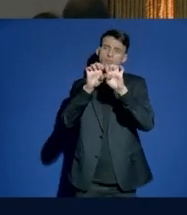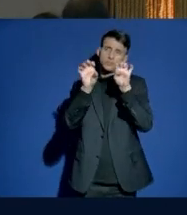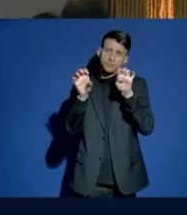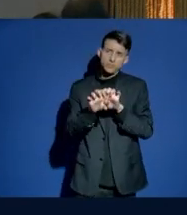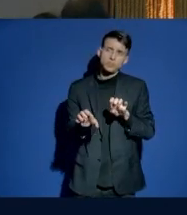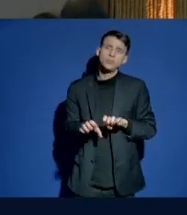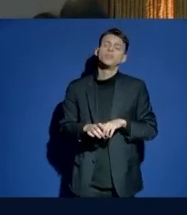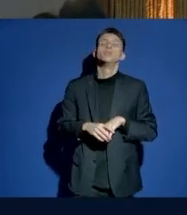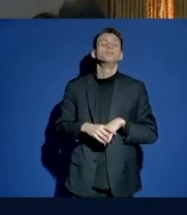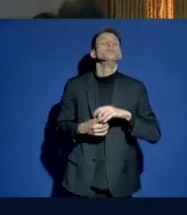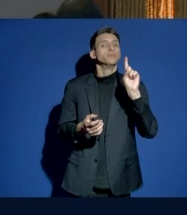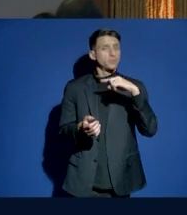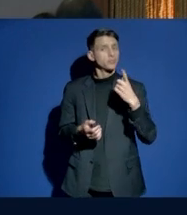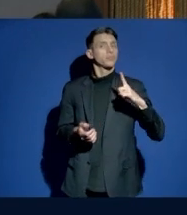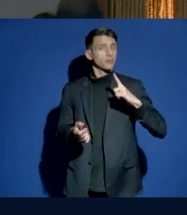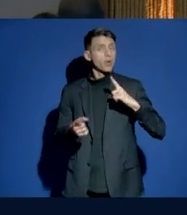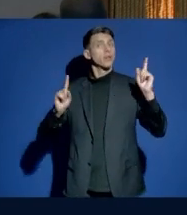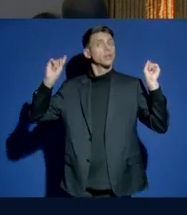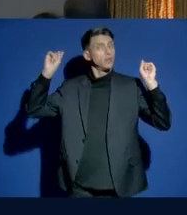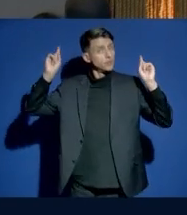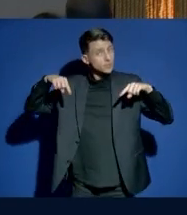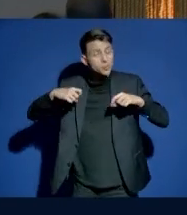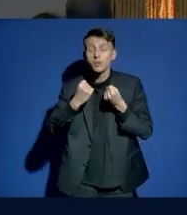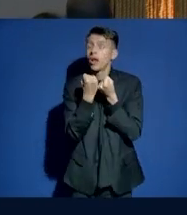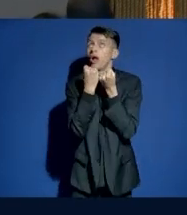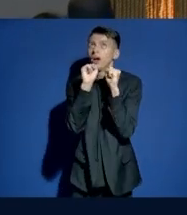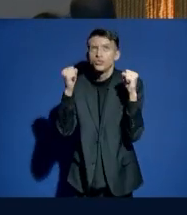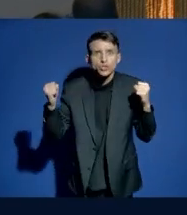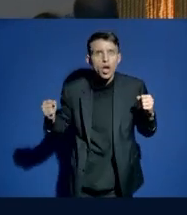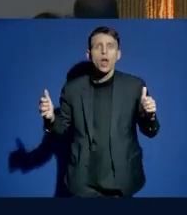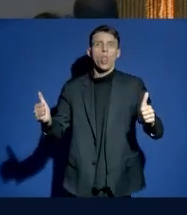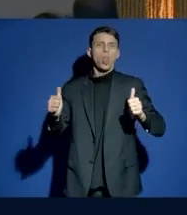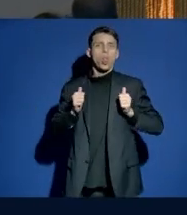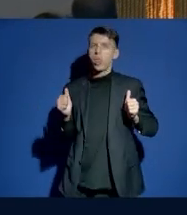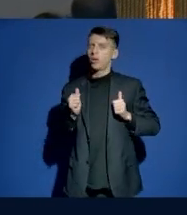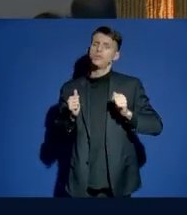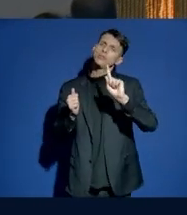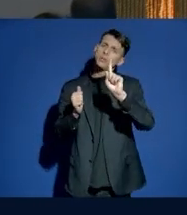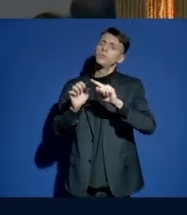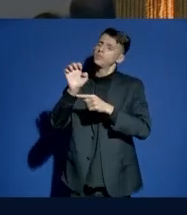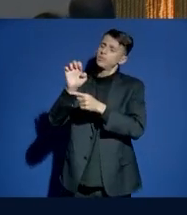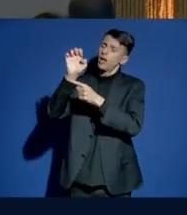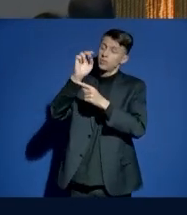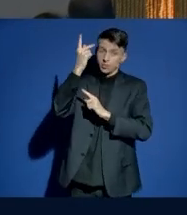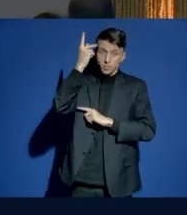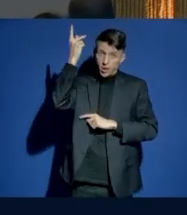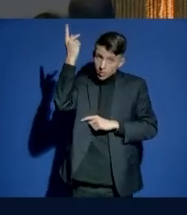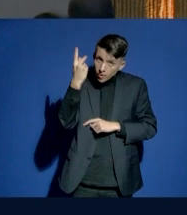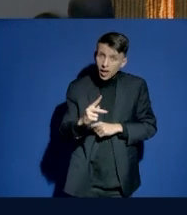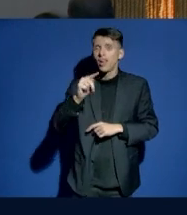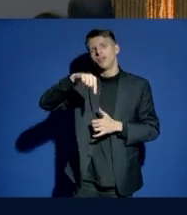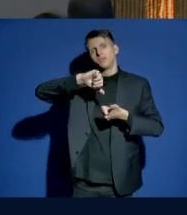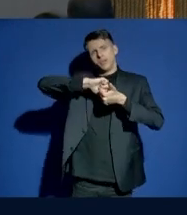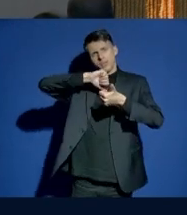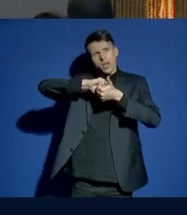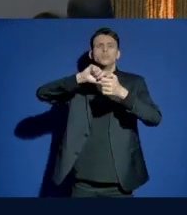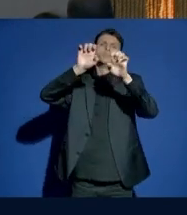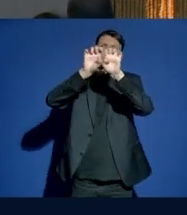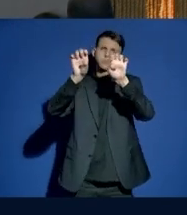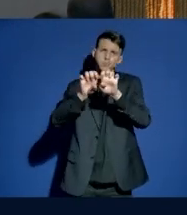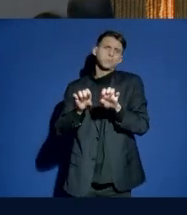bom temos um desafio gigantesco a gente não pode se acomodar embora o estado de São Paulo tenha uma infraestrutura de boa qualidade